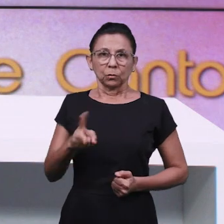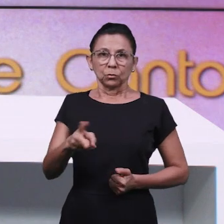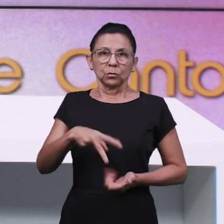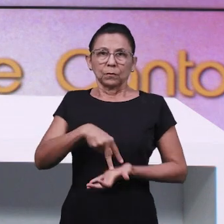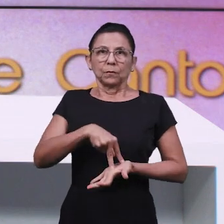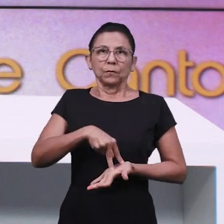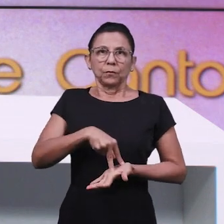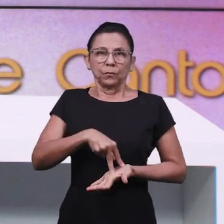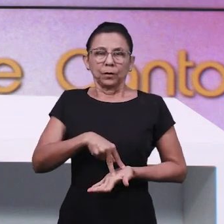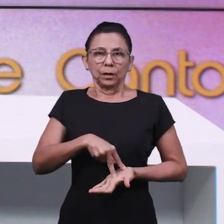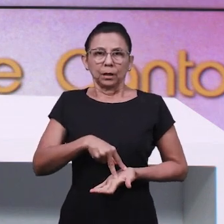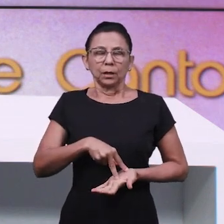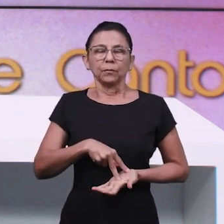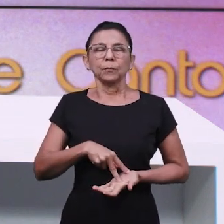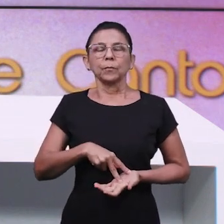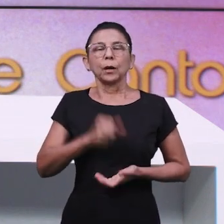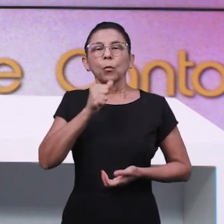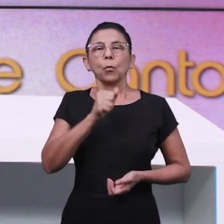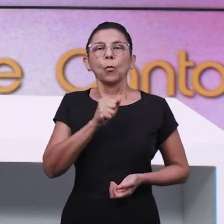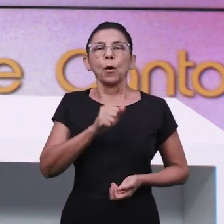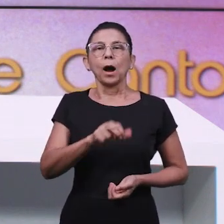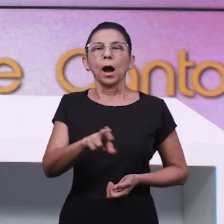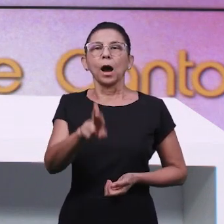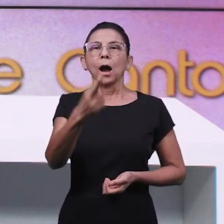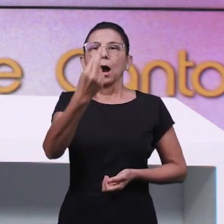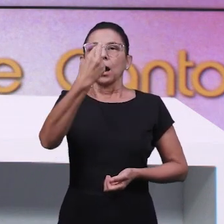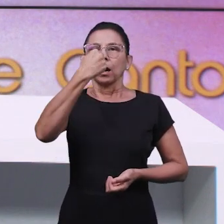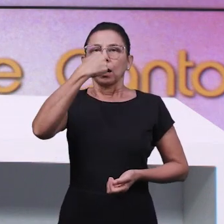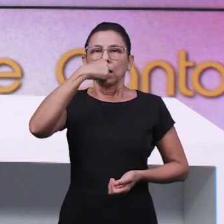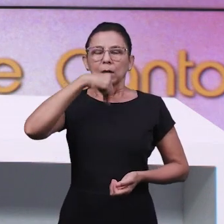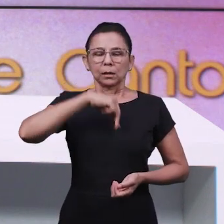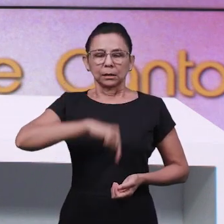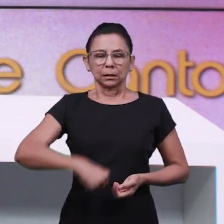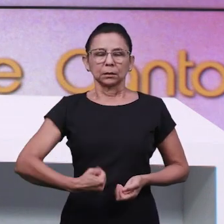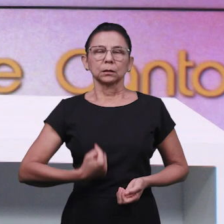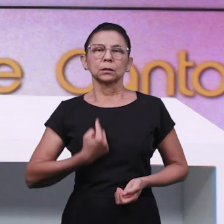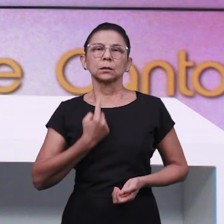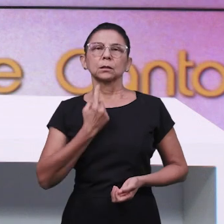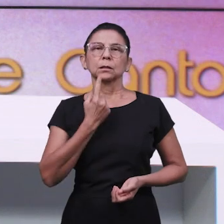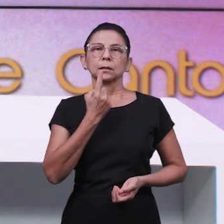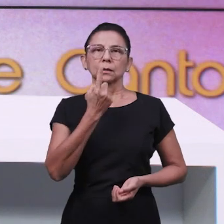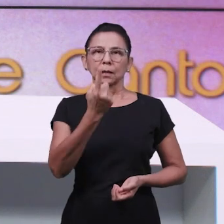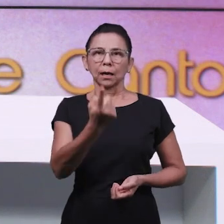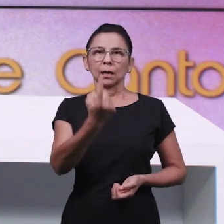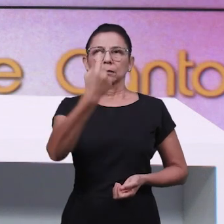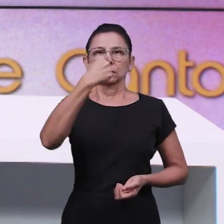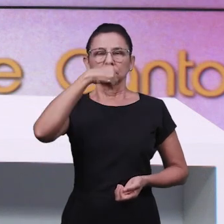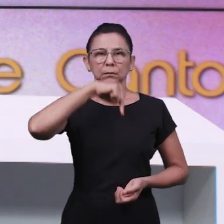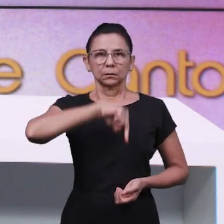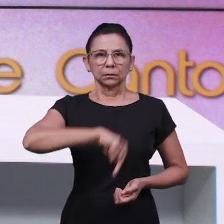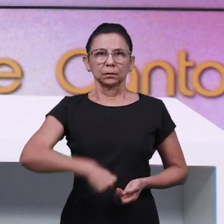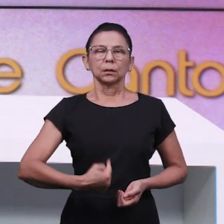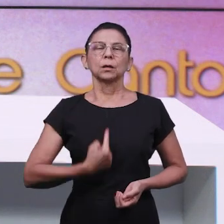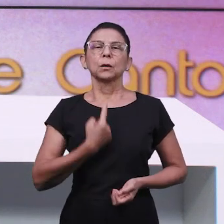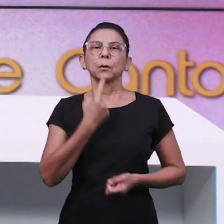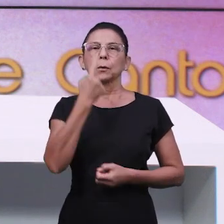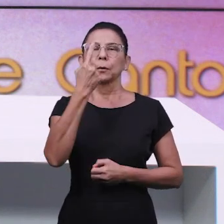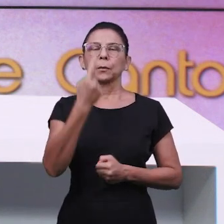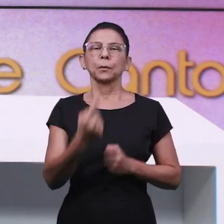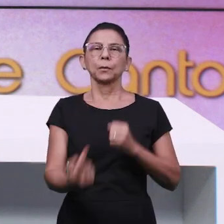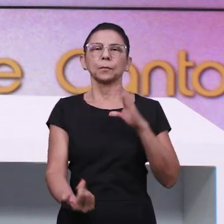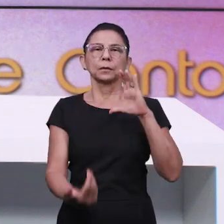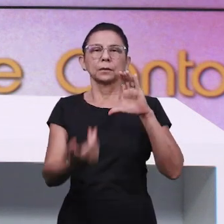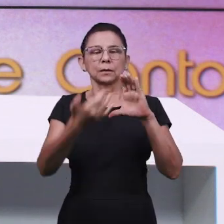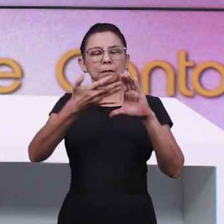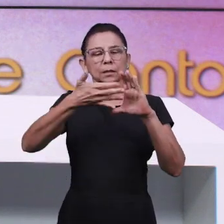ar que for impulsionado pelas pregas vocais, que for direcionado para as pregas